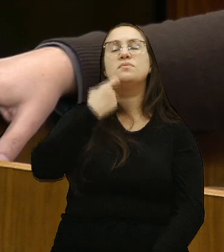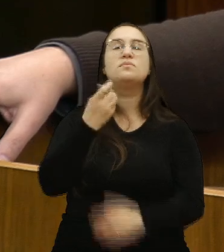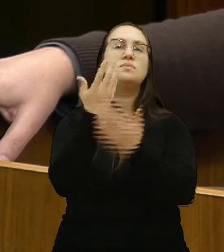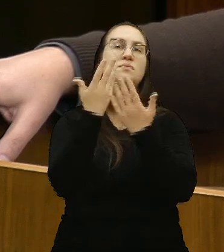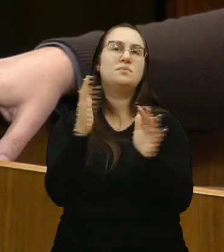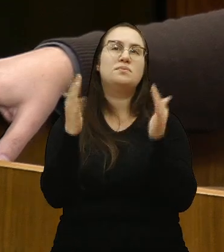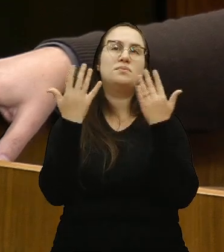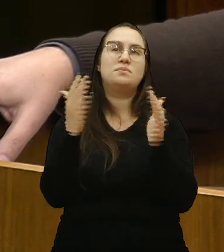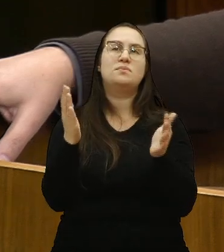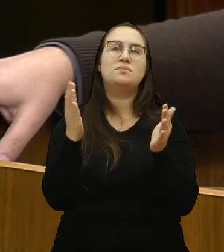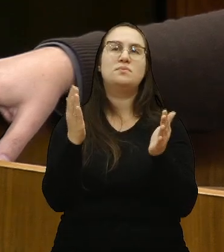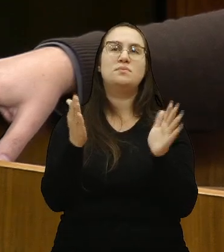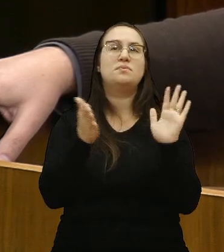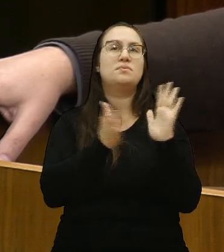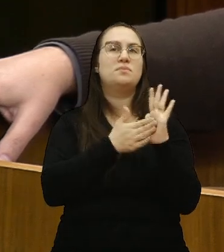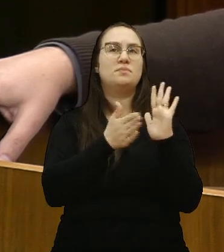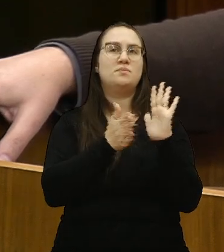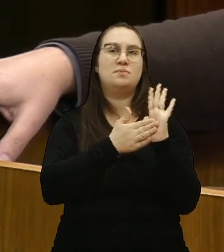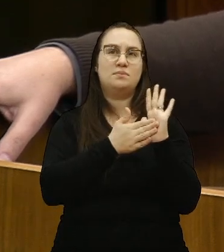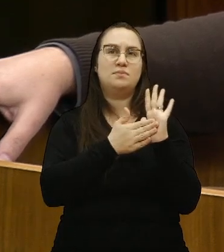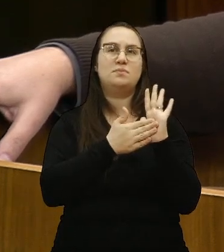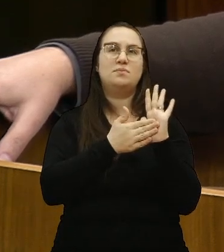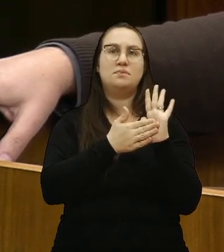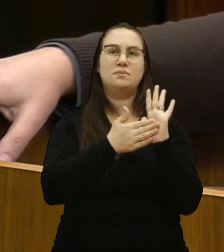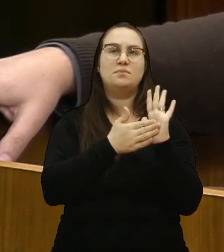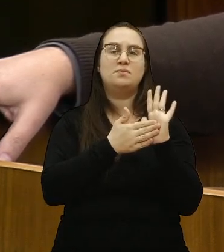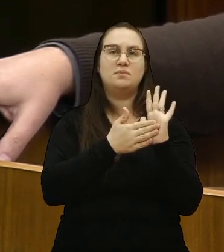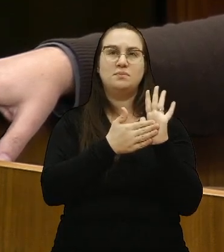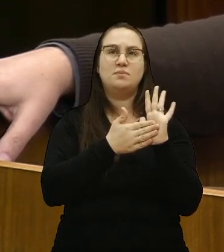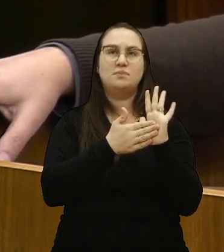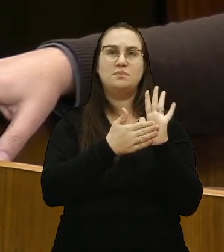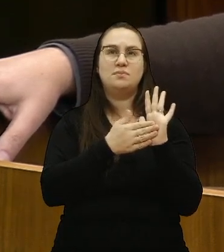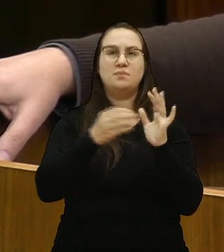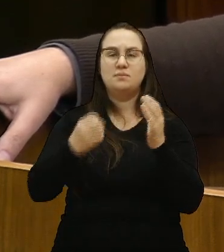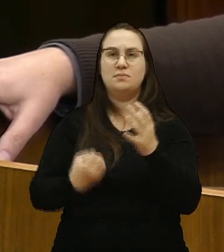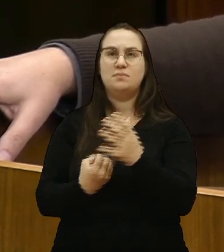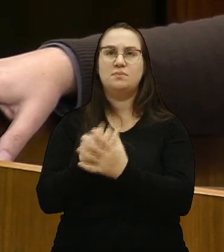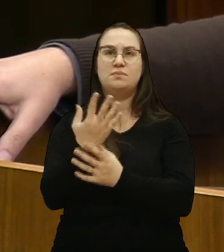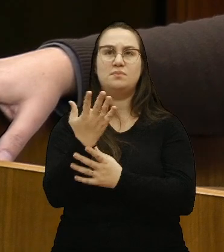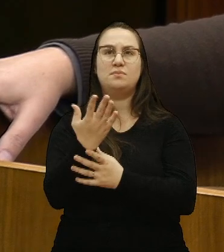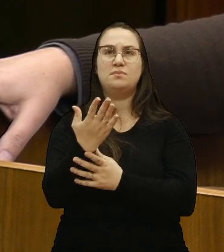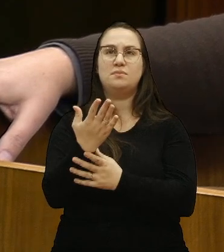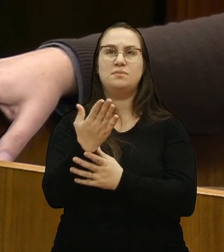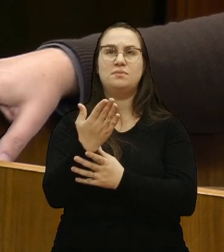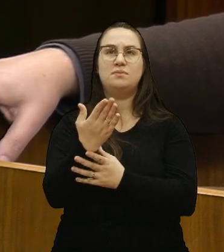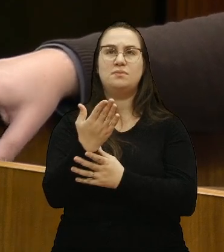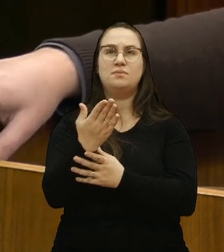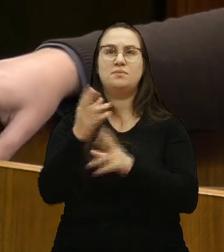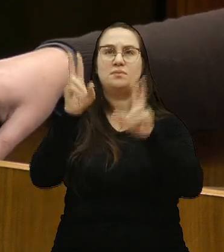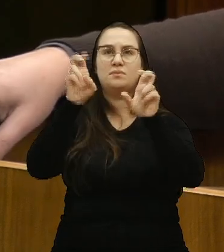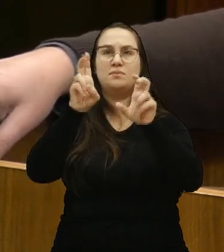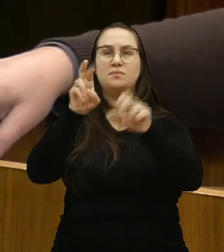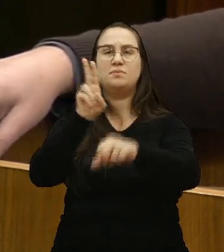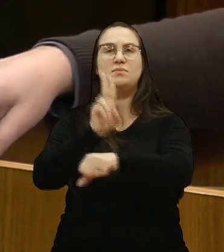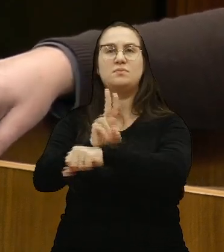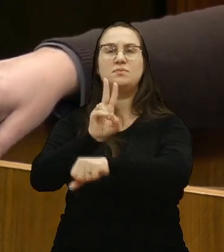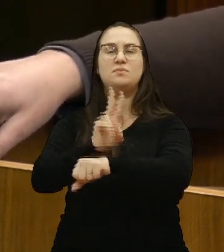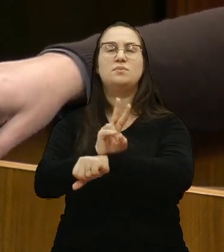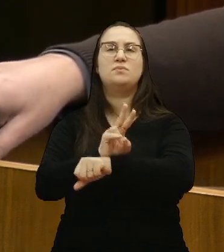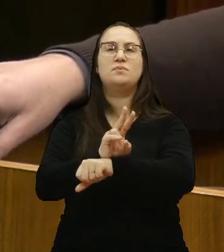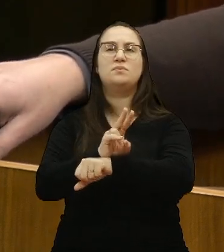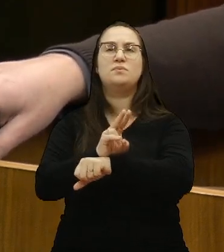Parabéns por esta proposição da criação desta frente parlamentar em proteção à criança e